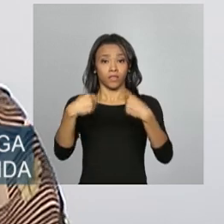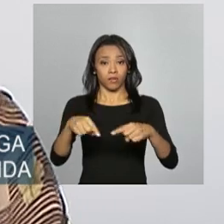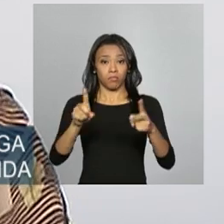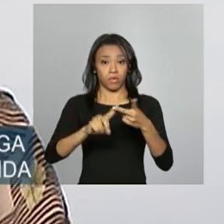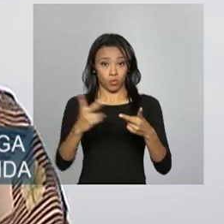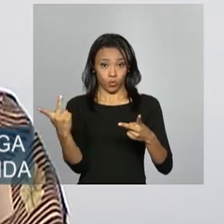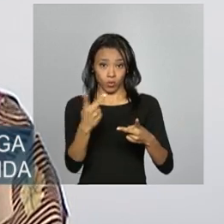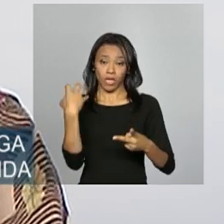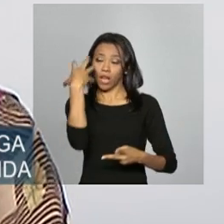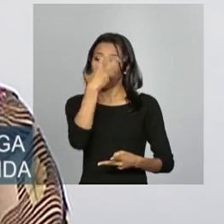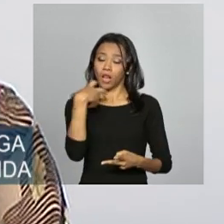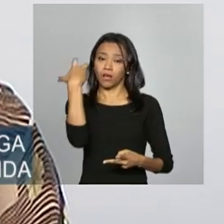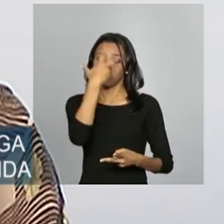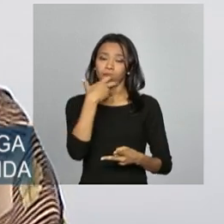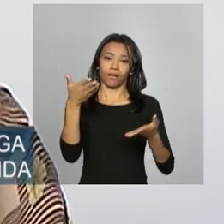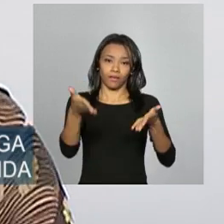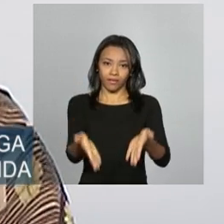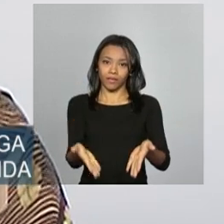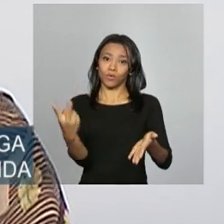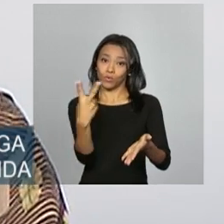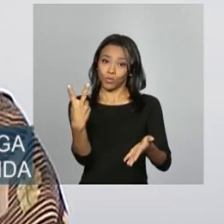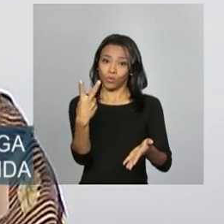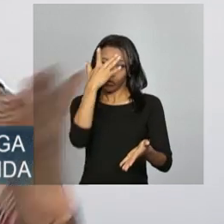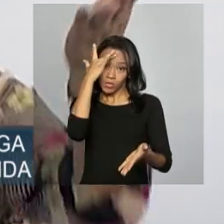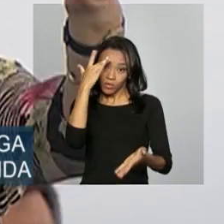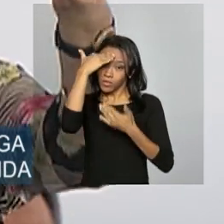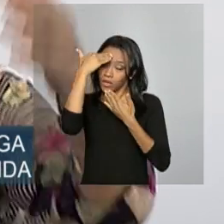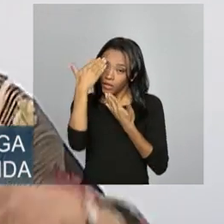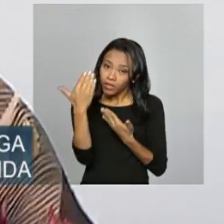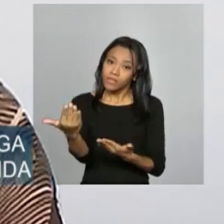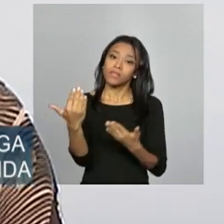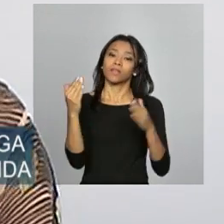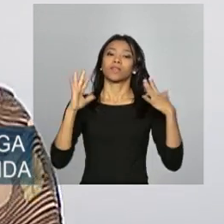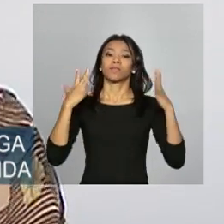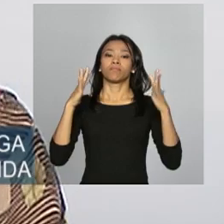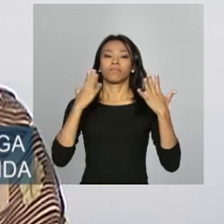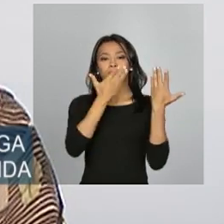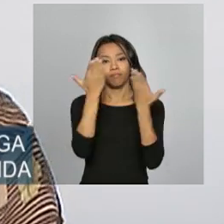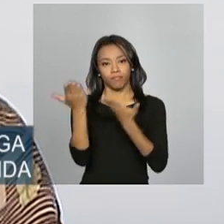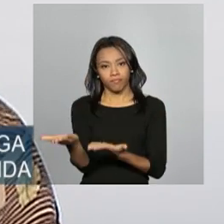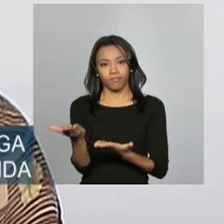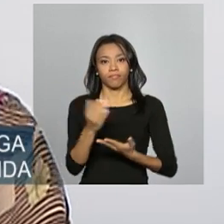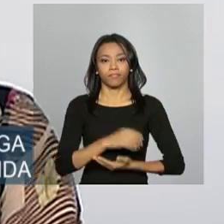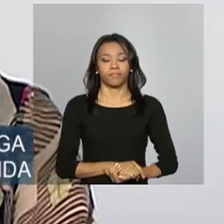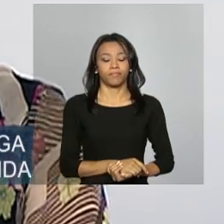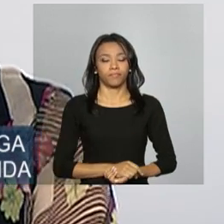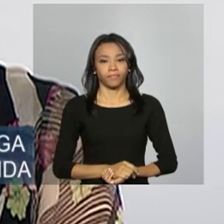nos brindaram hoje. Para eles, o meu agradecimento e uma salva de palmas de vocês.